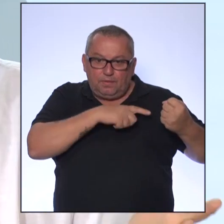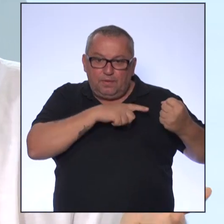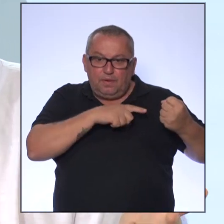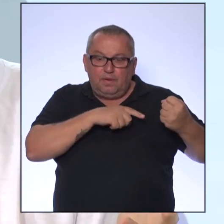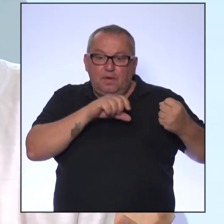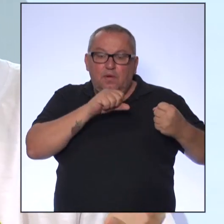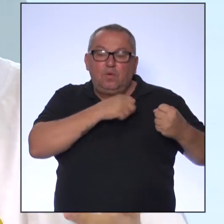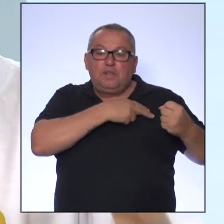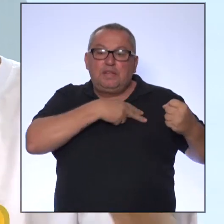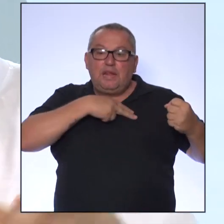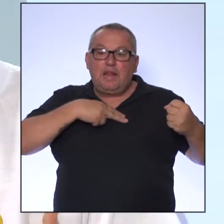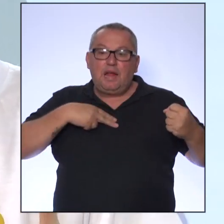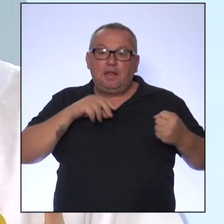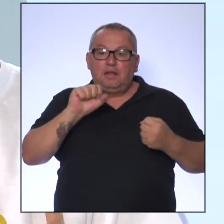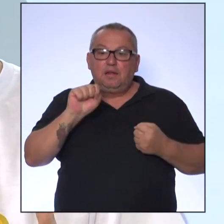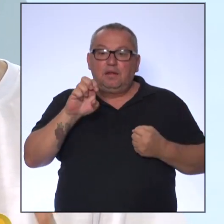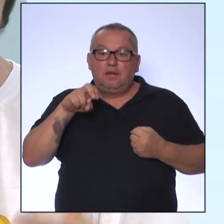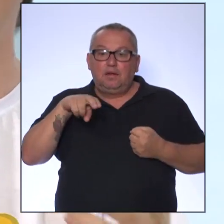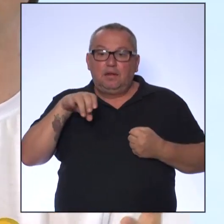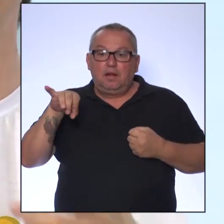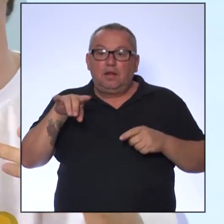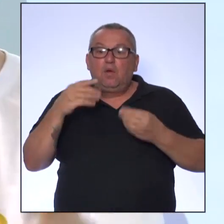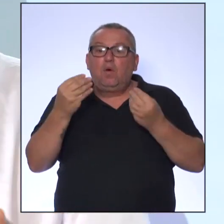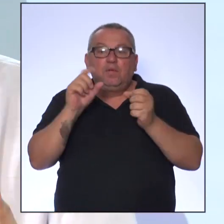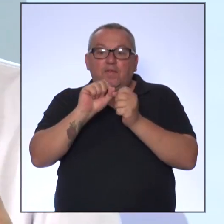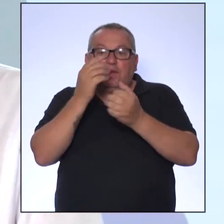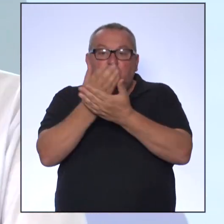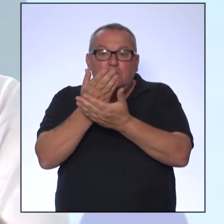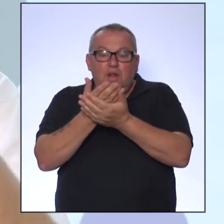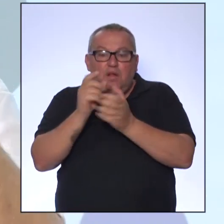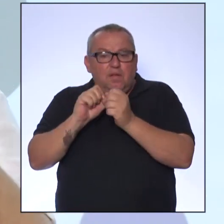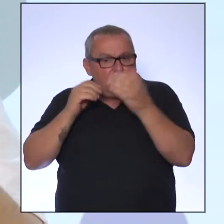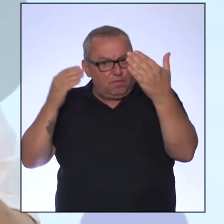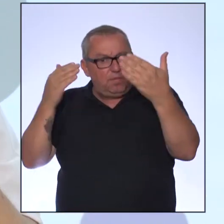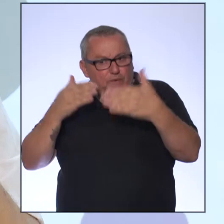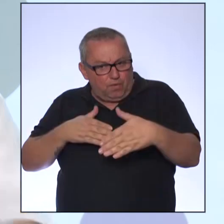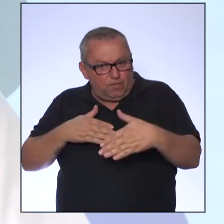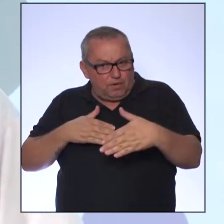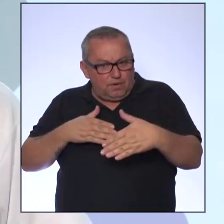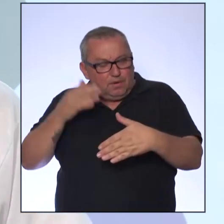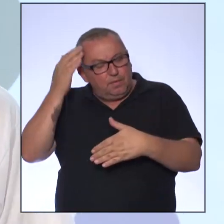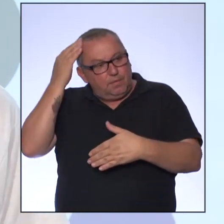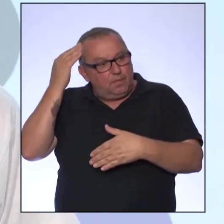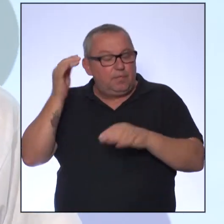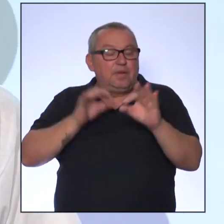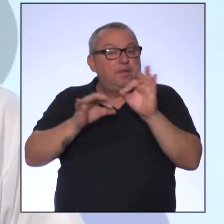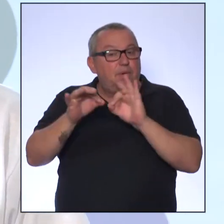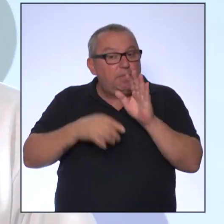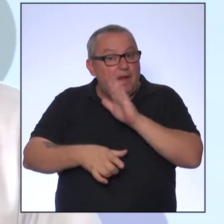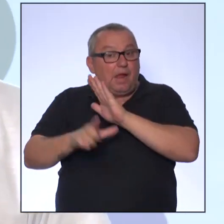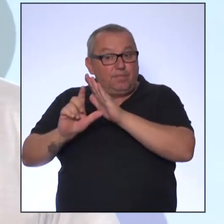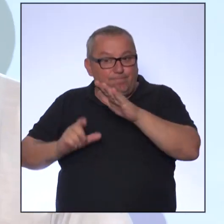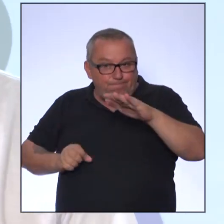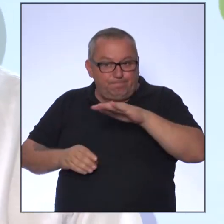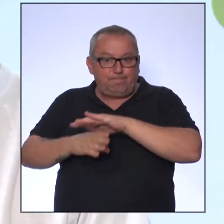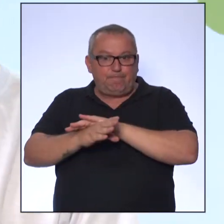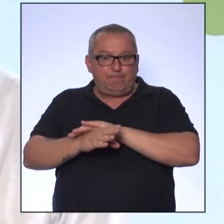no Senai. E como você faz para estudar? Normalmente você faz uma prova. Você precisa se preparar para ingressar nessa